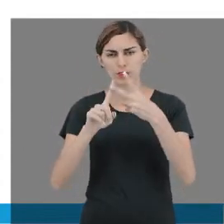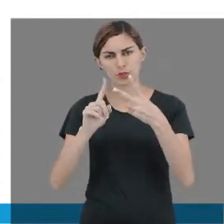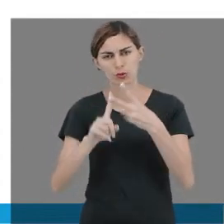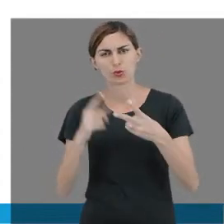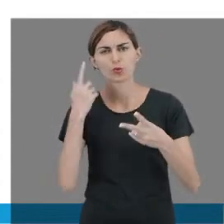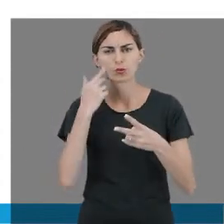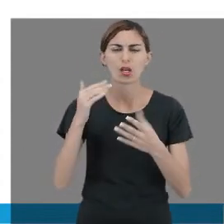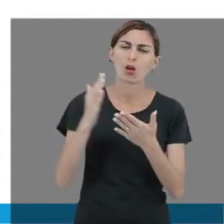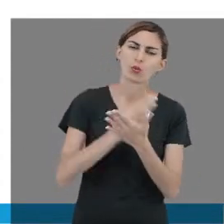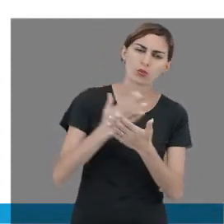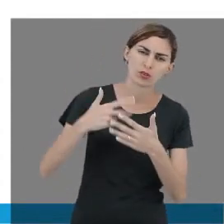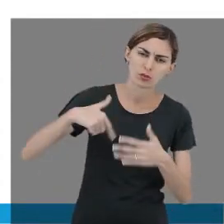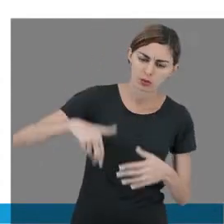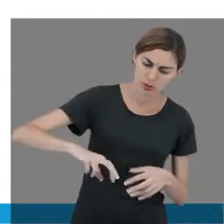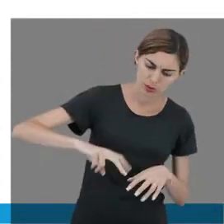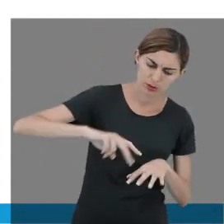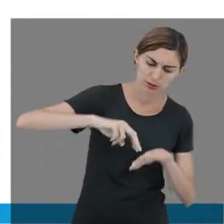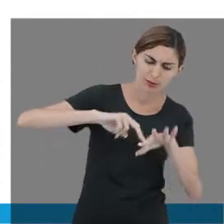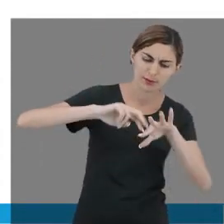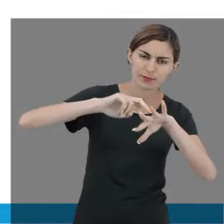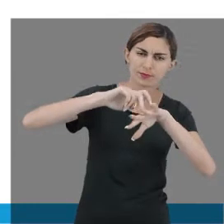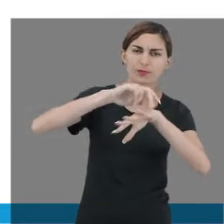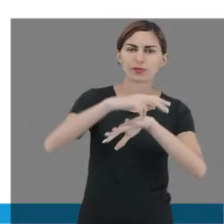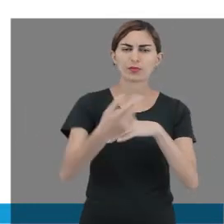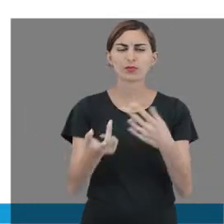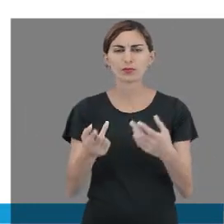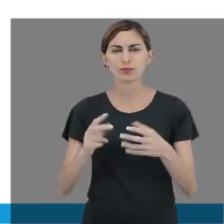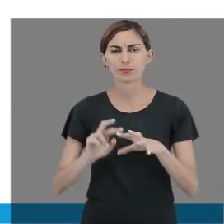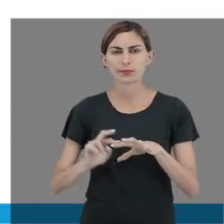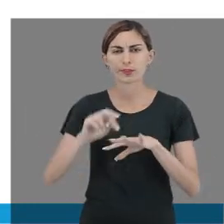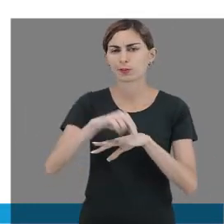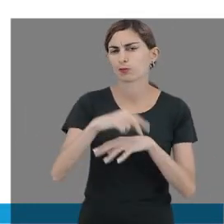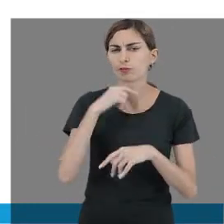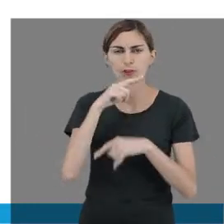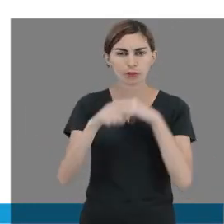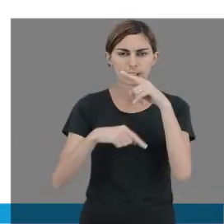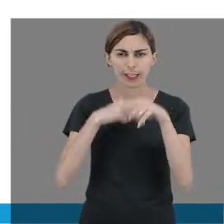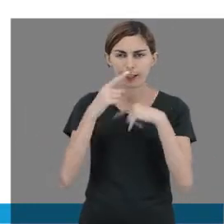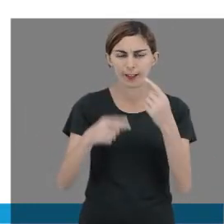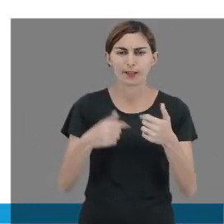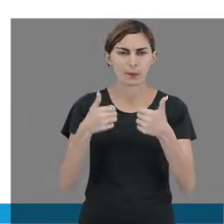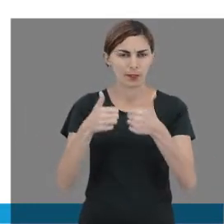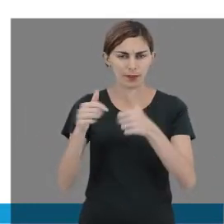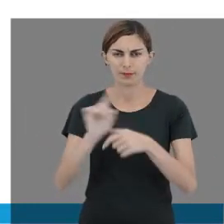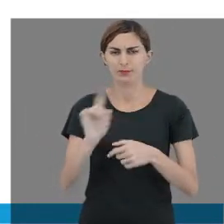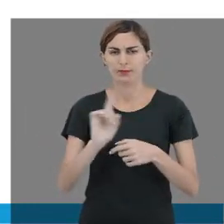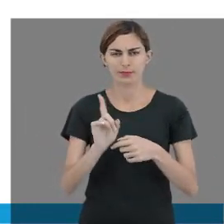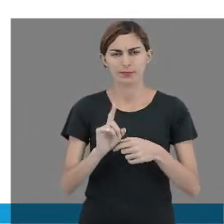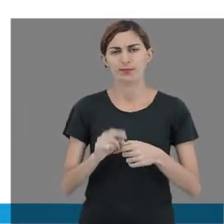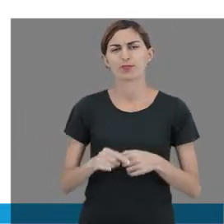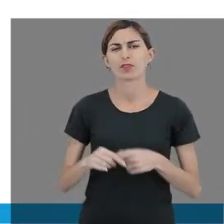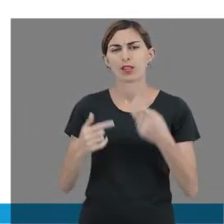algumas coisas como, por exemplo, subir uma escada, pular o obstáculo, ele não consegue fazer igual, a função não é igual.